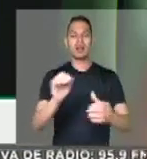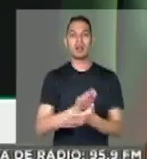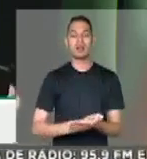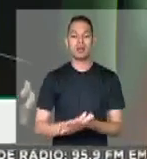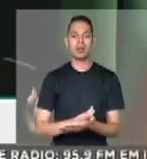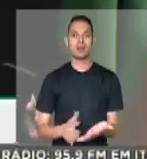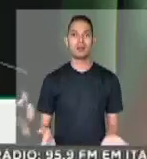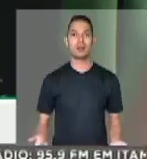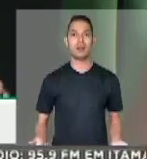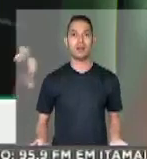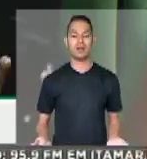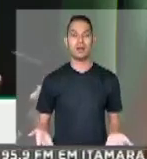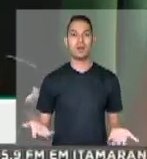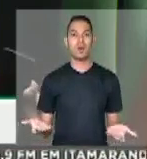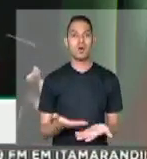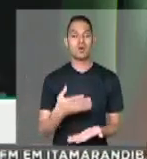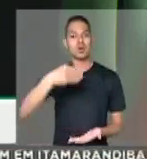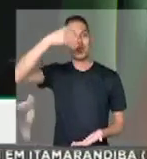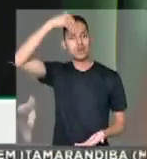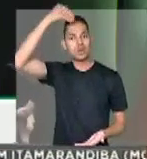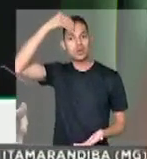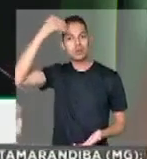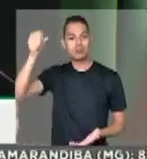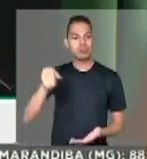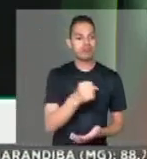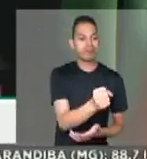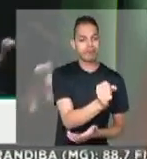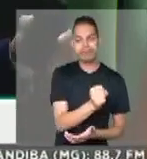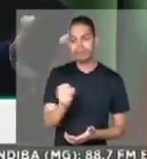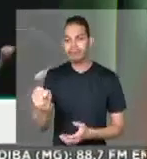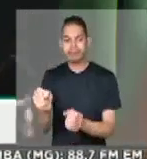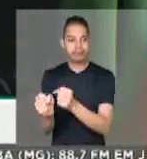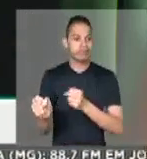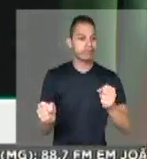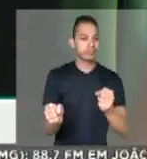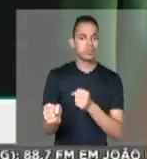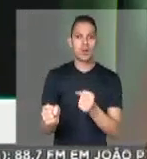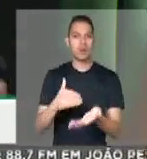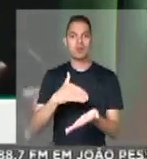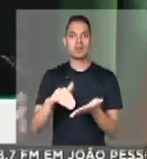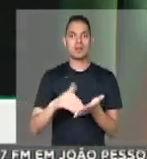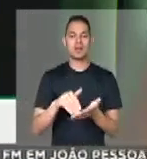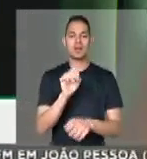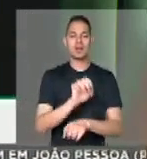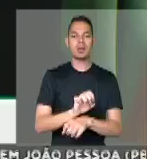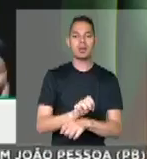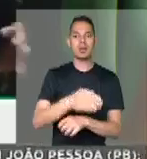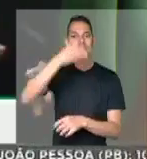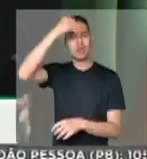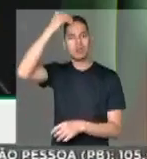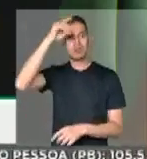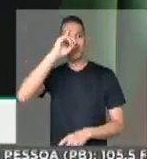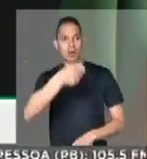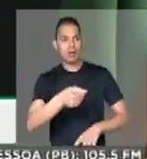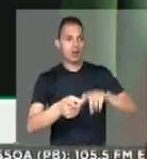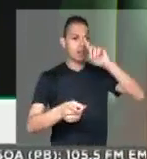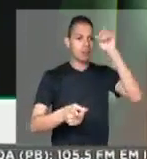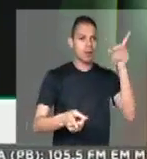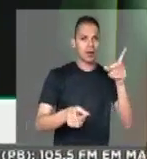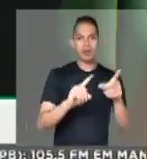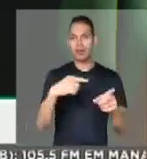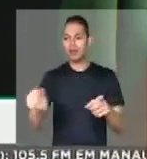Hoje, sobrinho tira e sobrinho bota secretário do Estado. Sobrinho tira, sobrinho